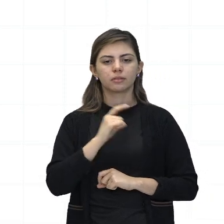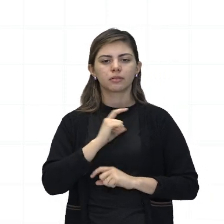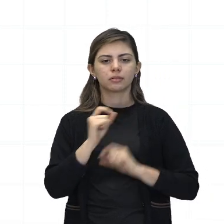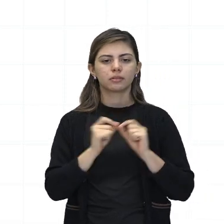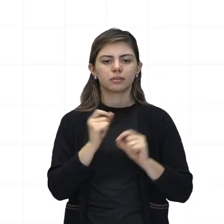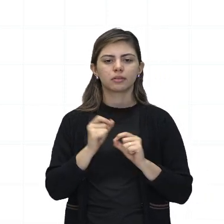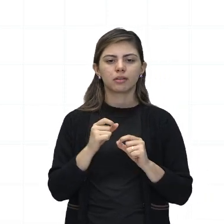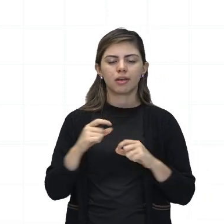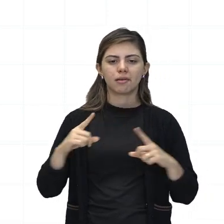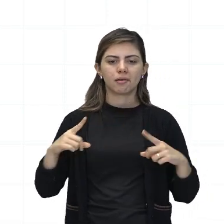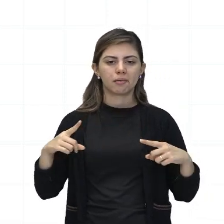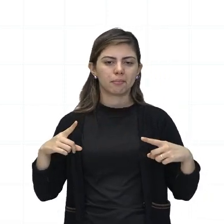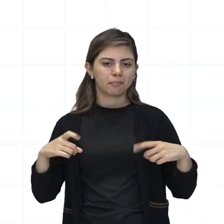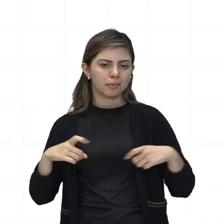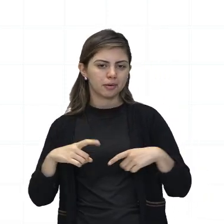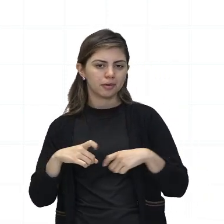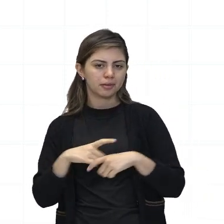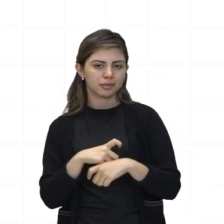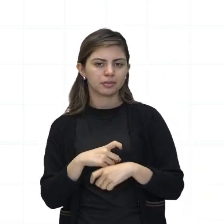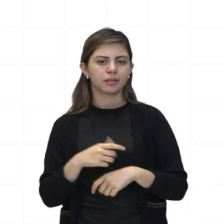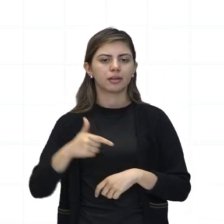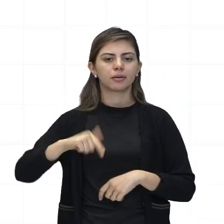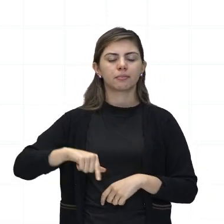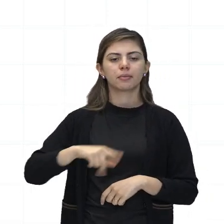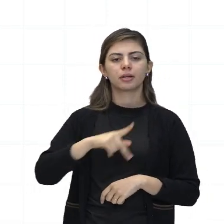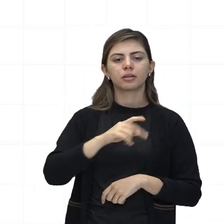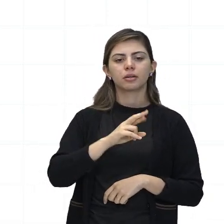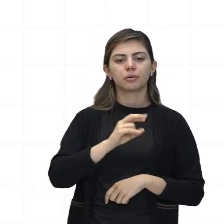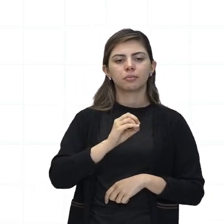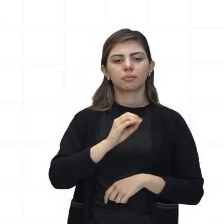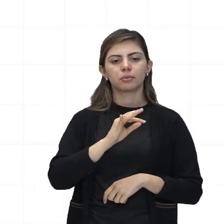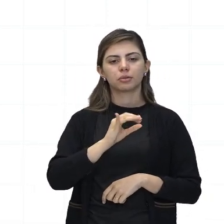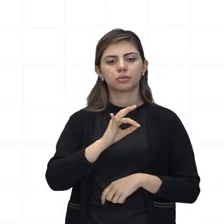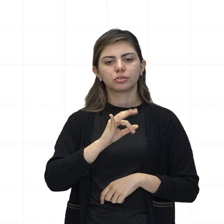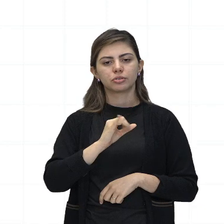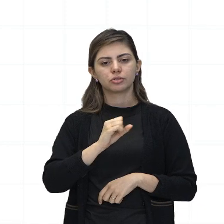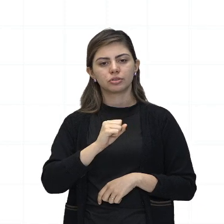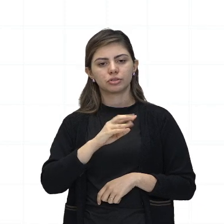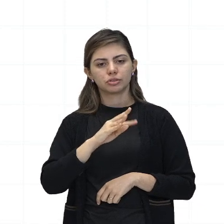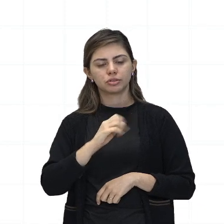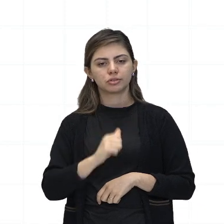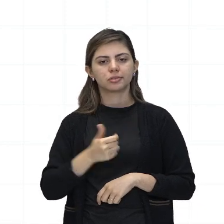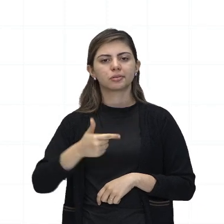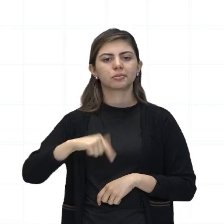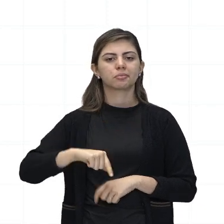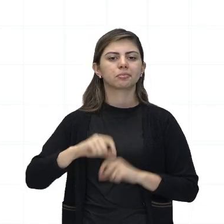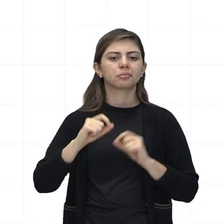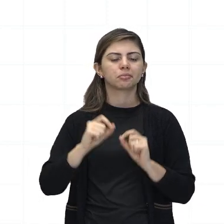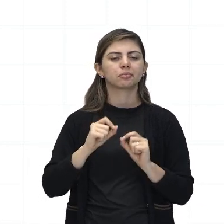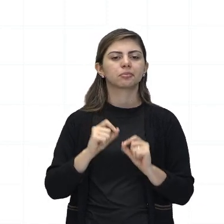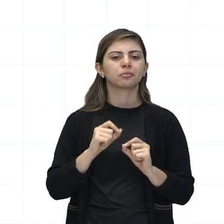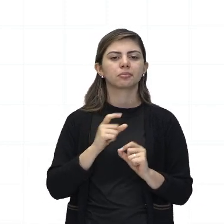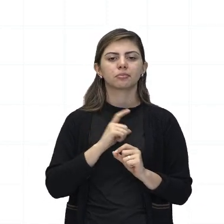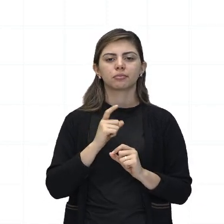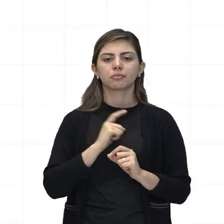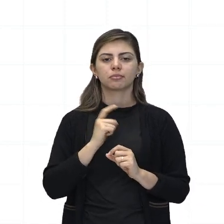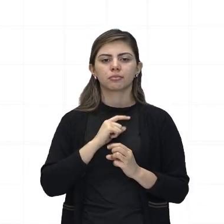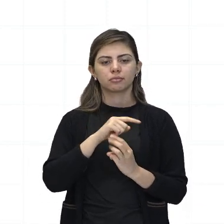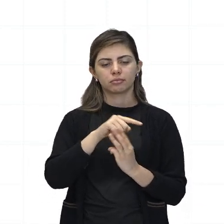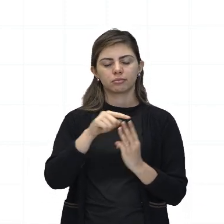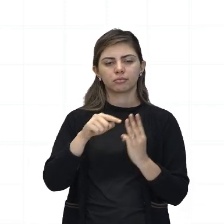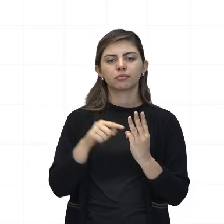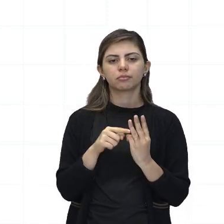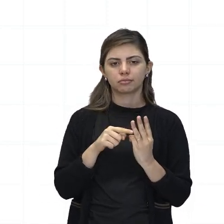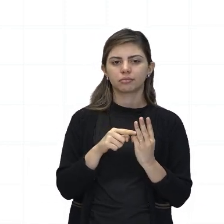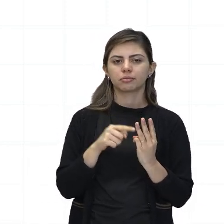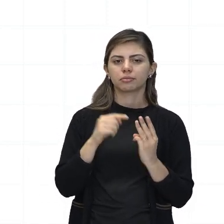e bactérias, o protistas, algas unicelulares e protozoários, e aí nós vamos ter outros ramos, os